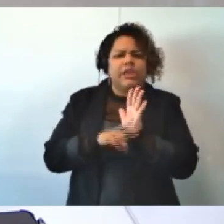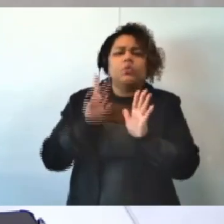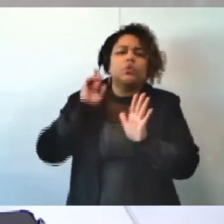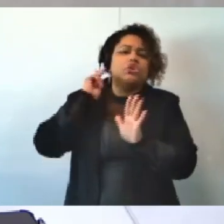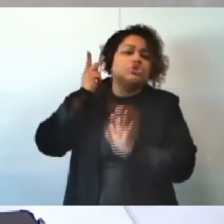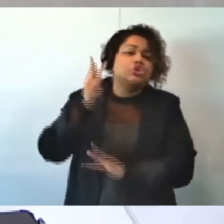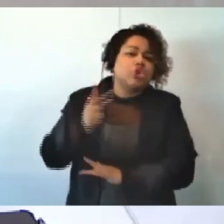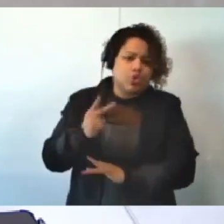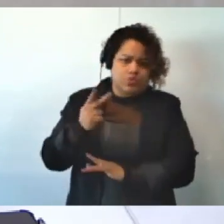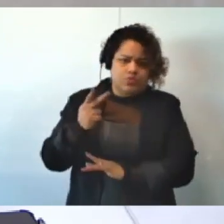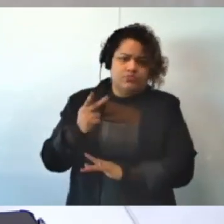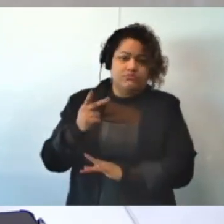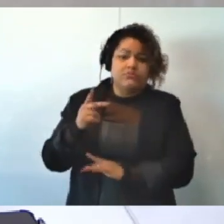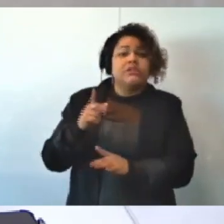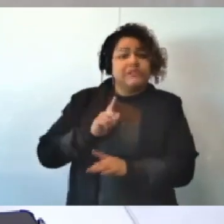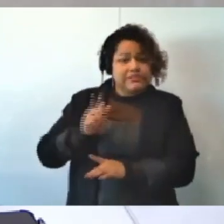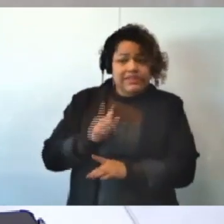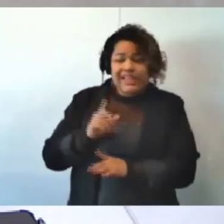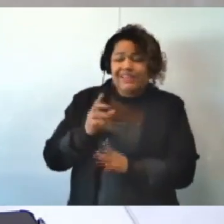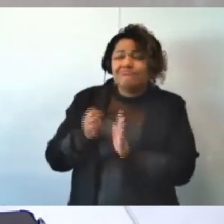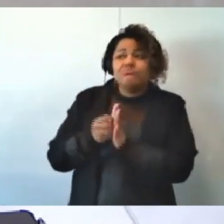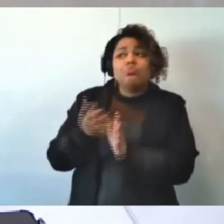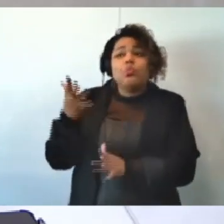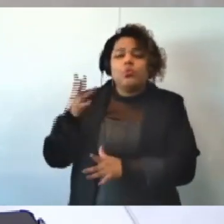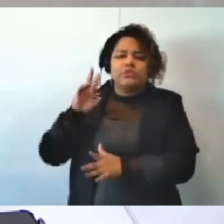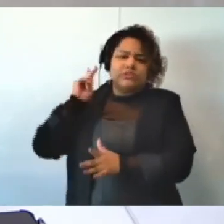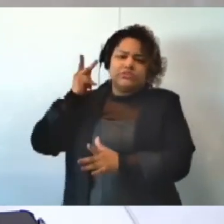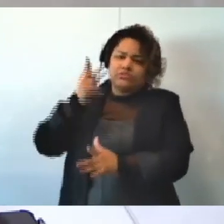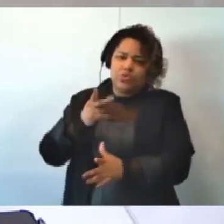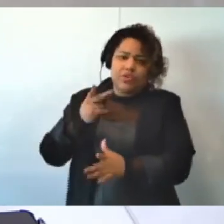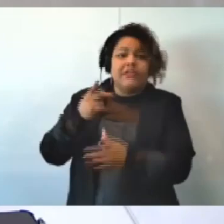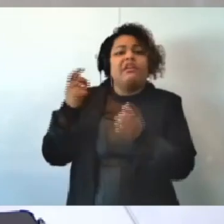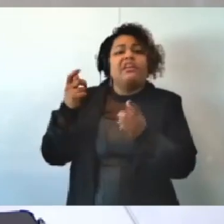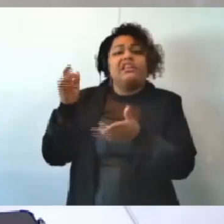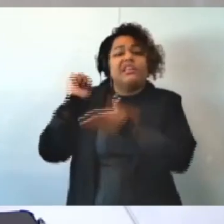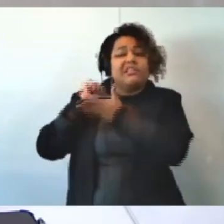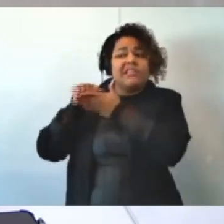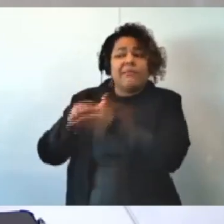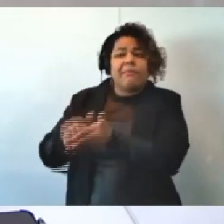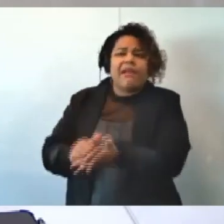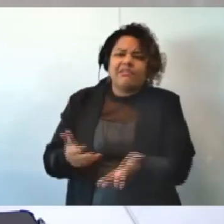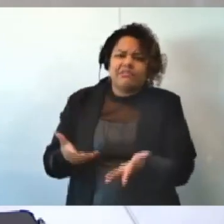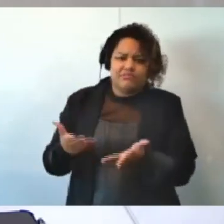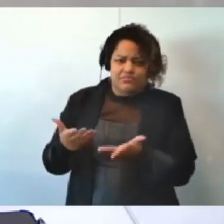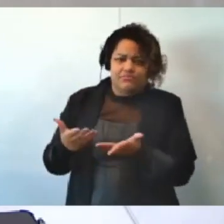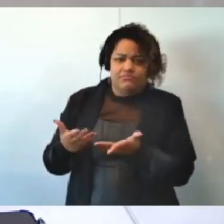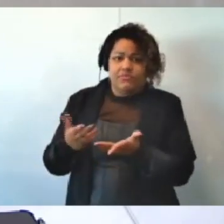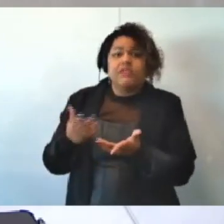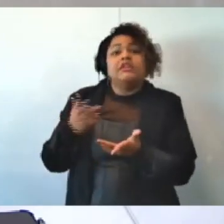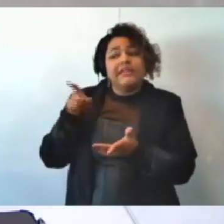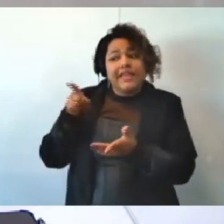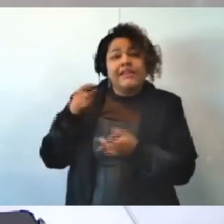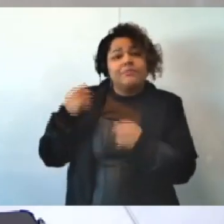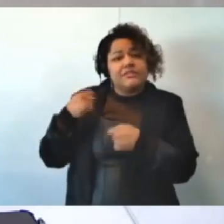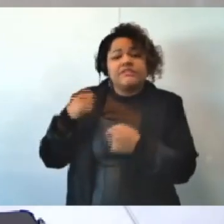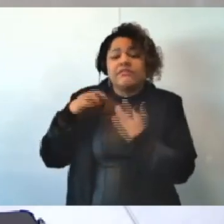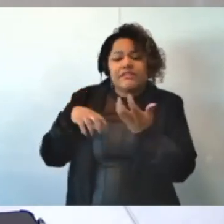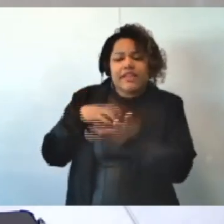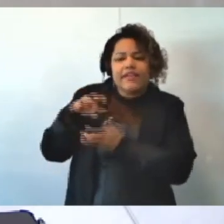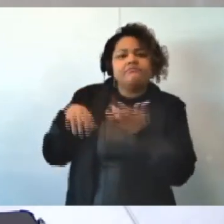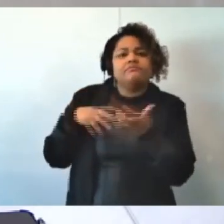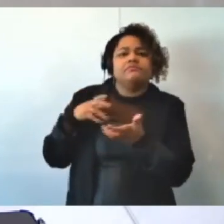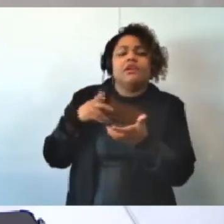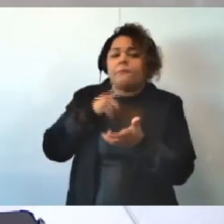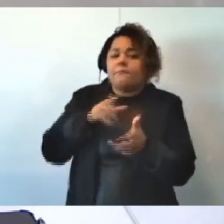sendo revitalizada, porque isso também cria mais pessoas, cria mais renda, mais